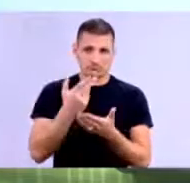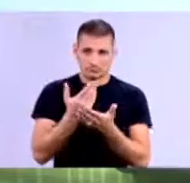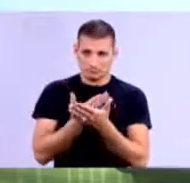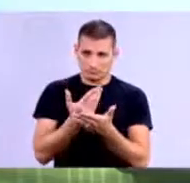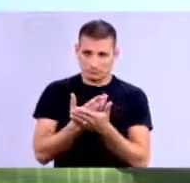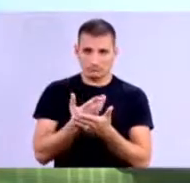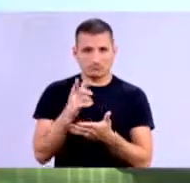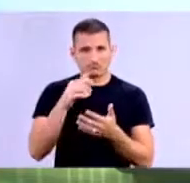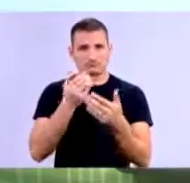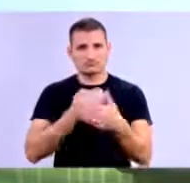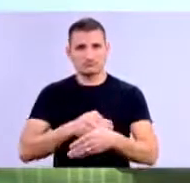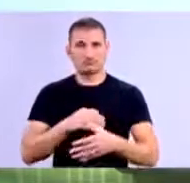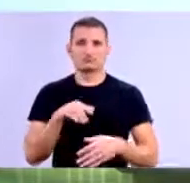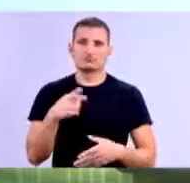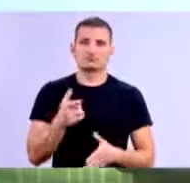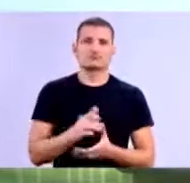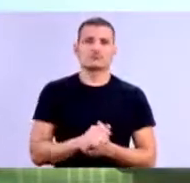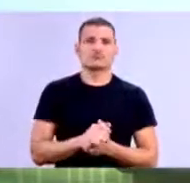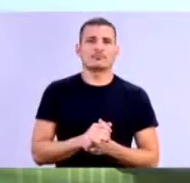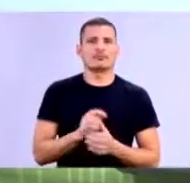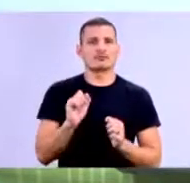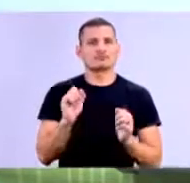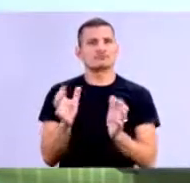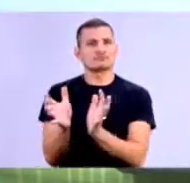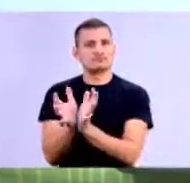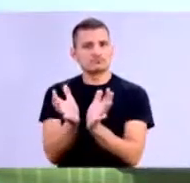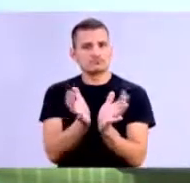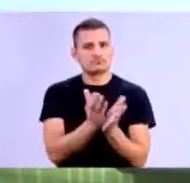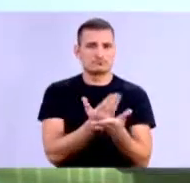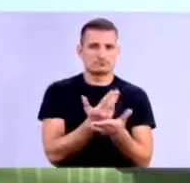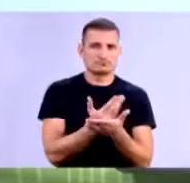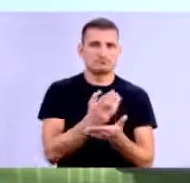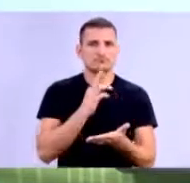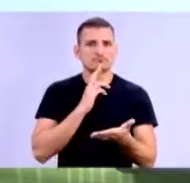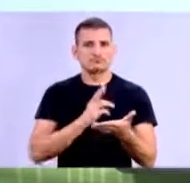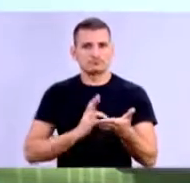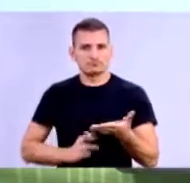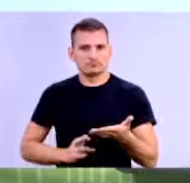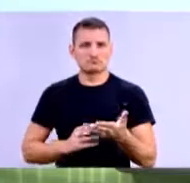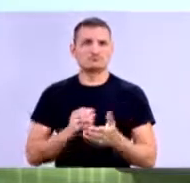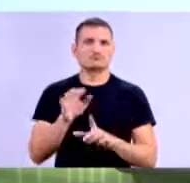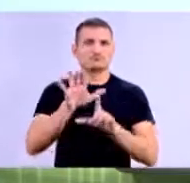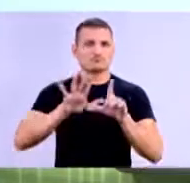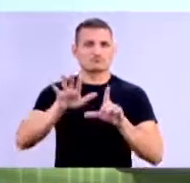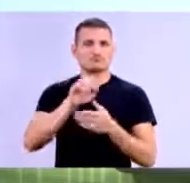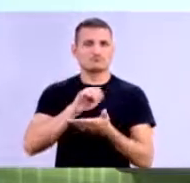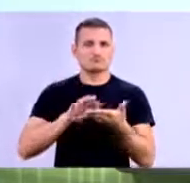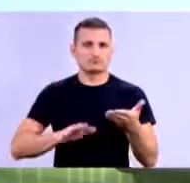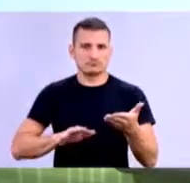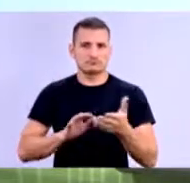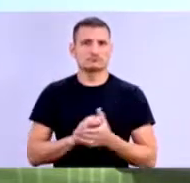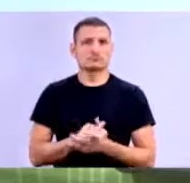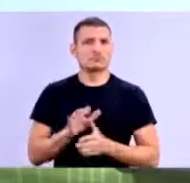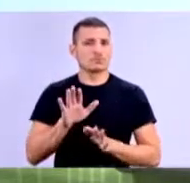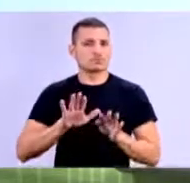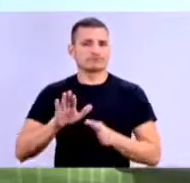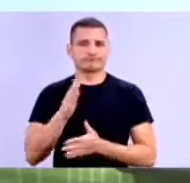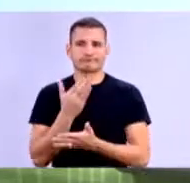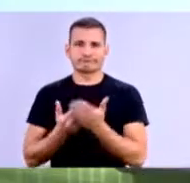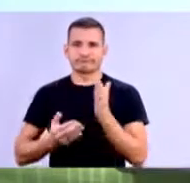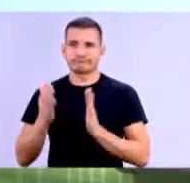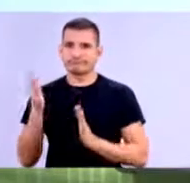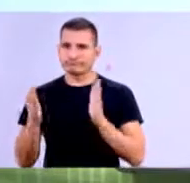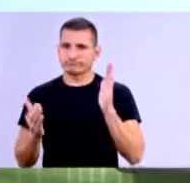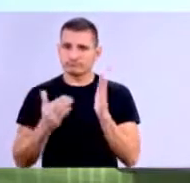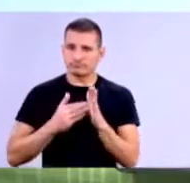estudo para estudar, para responder as atividades do AVA. Não perca prazo. Eu não consigo só pedir ao meu